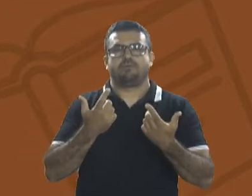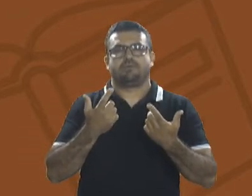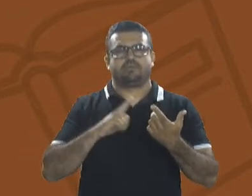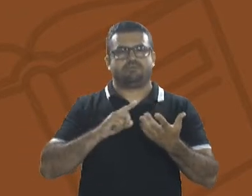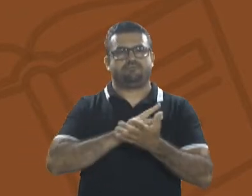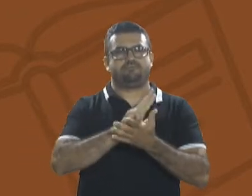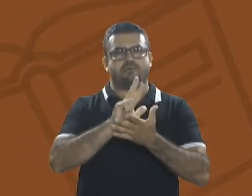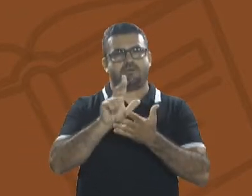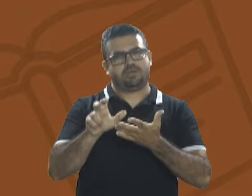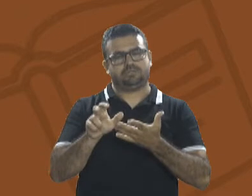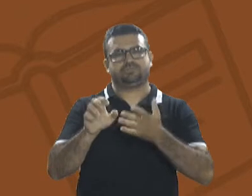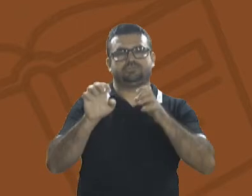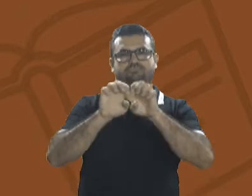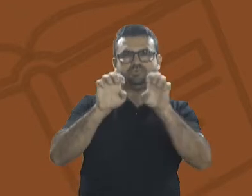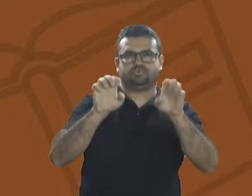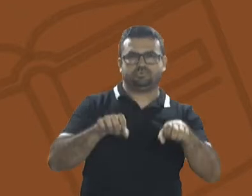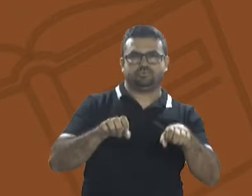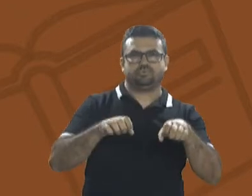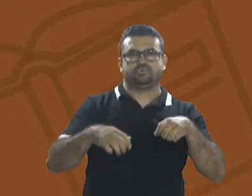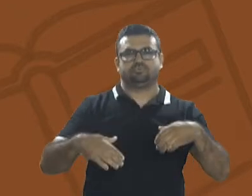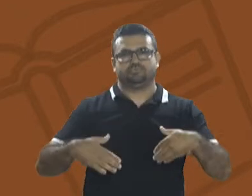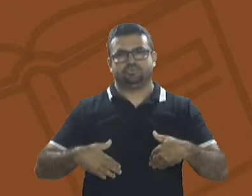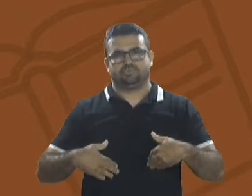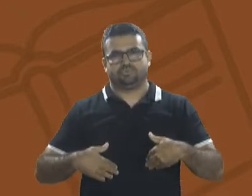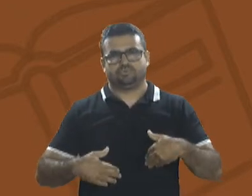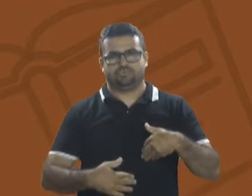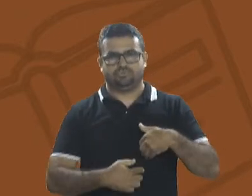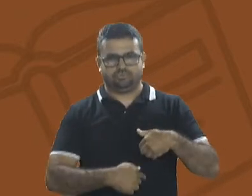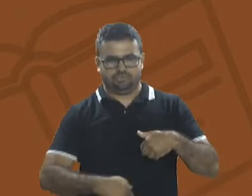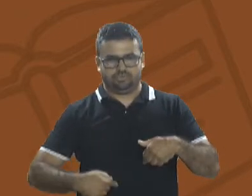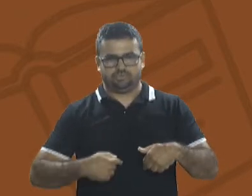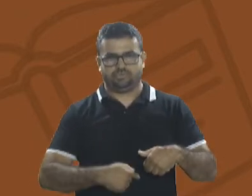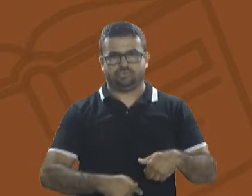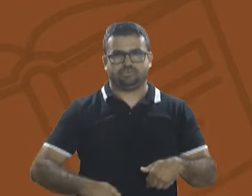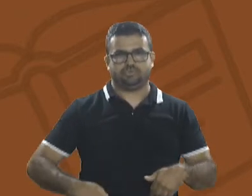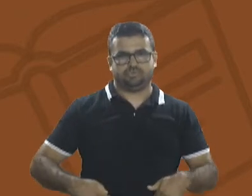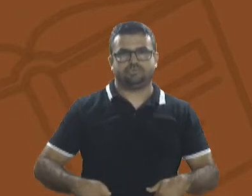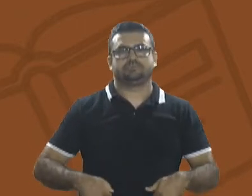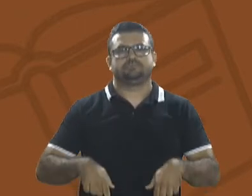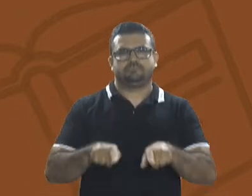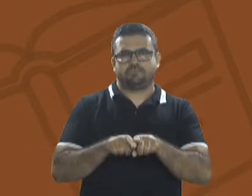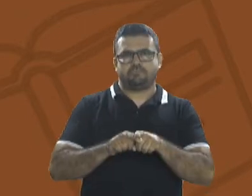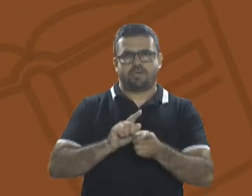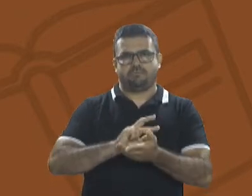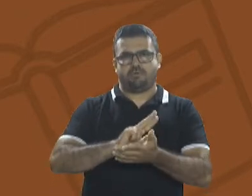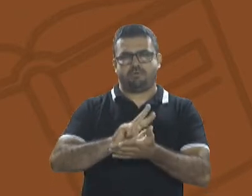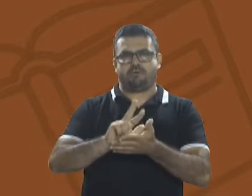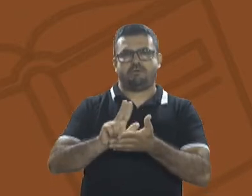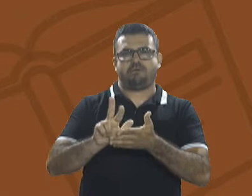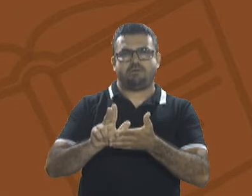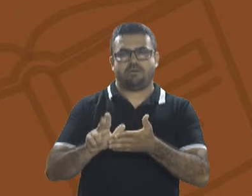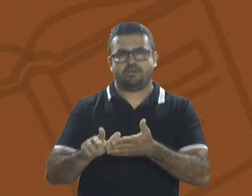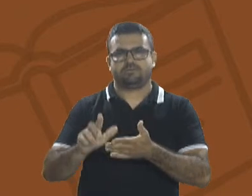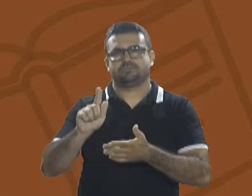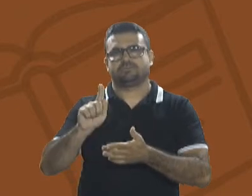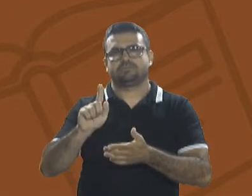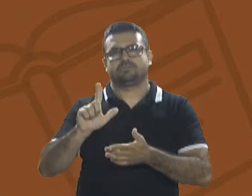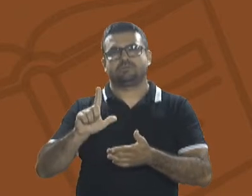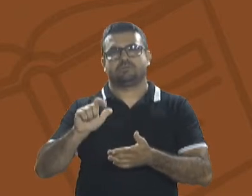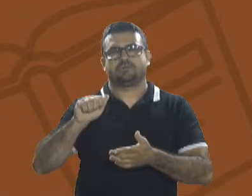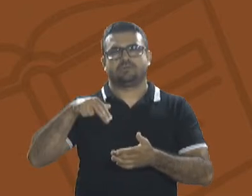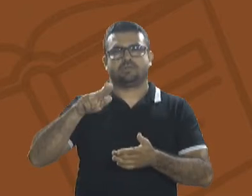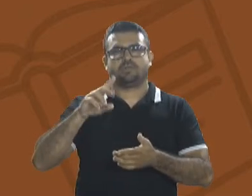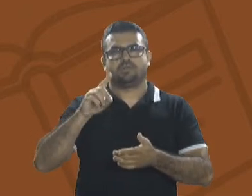várias estruturas, como estômago, intestino e outros, né, como glândulas acessórias, que a gente tem as glândulas salivares